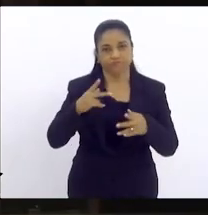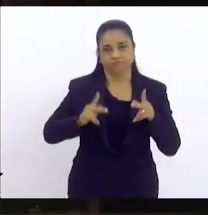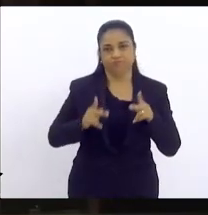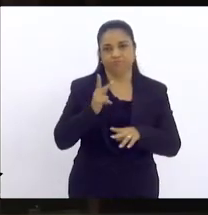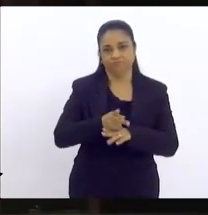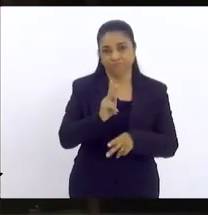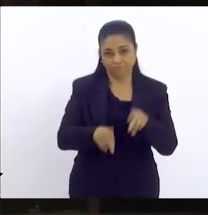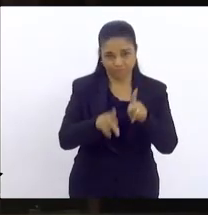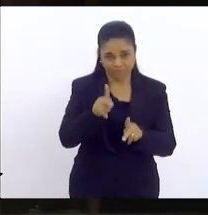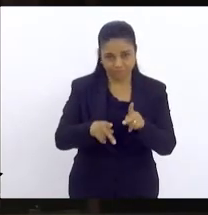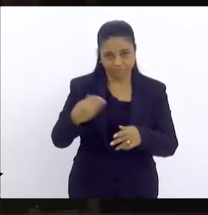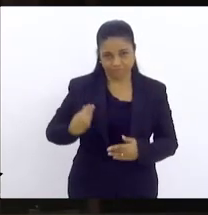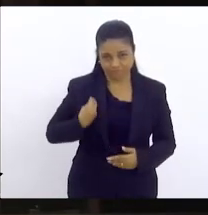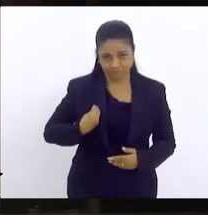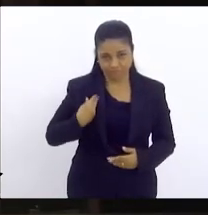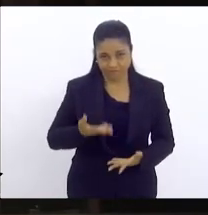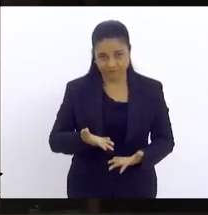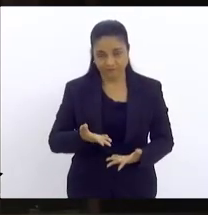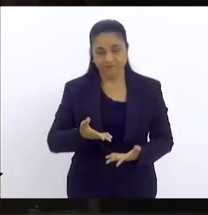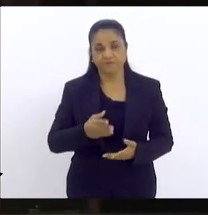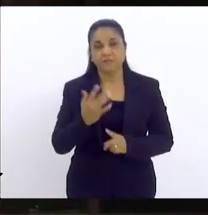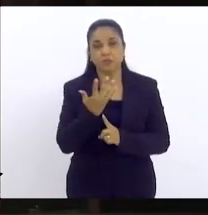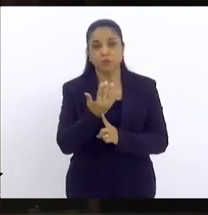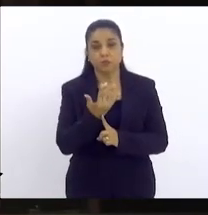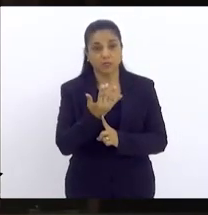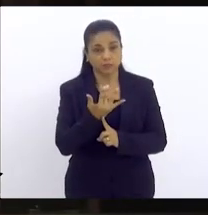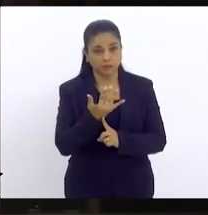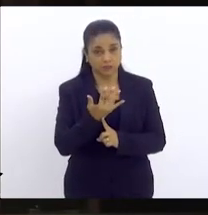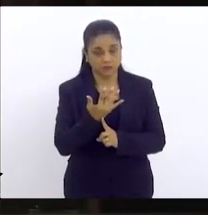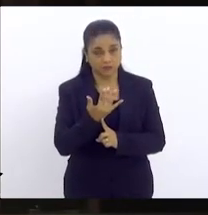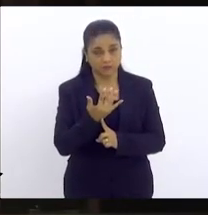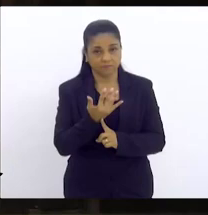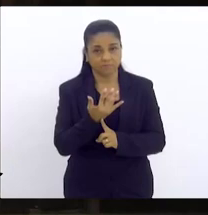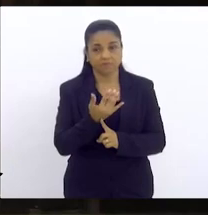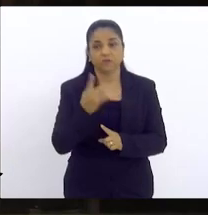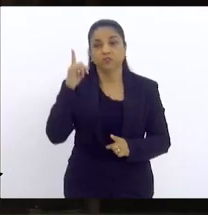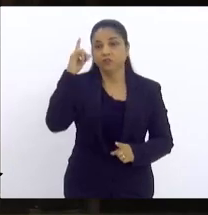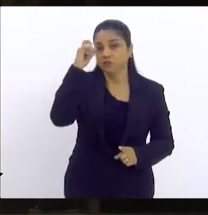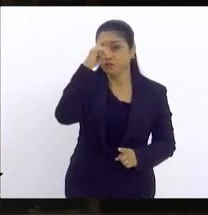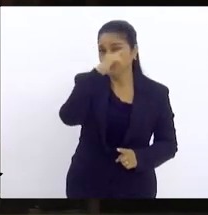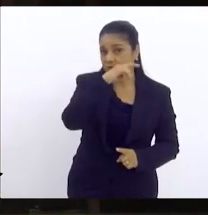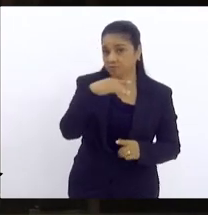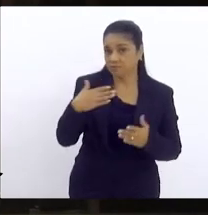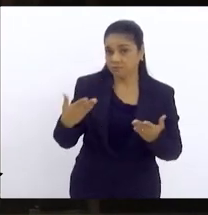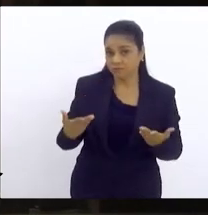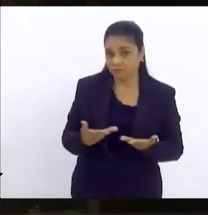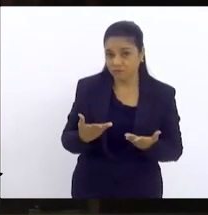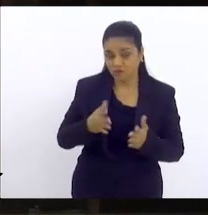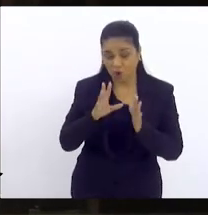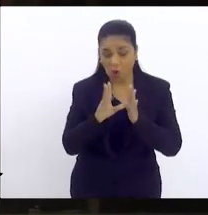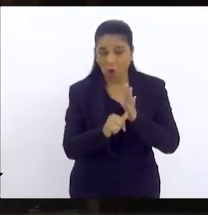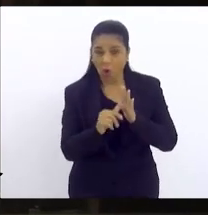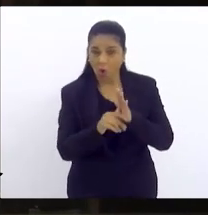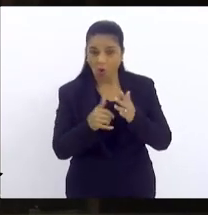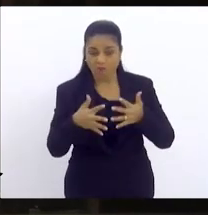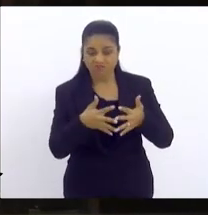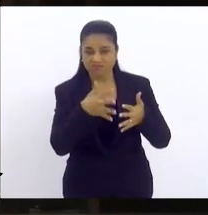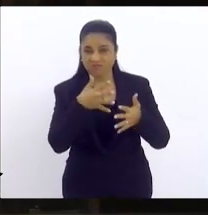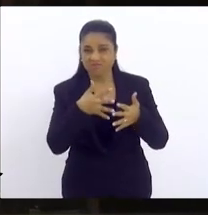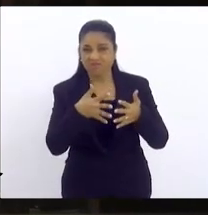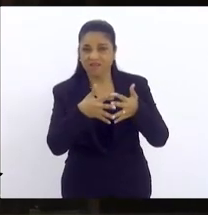Caxias bom Nossa dificuldade hoje roubo de cargas e roubo de veículos